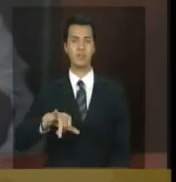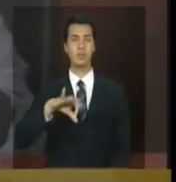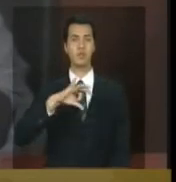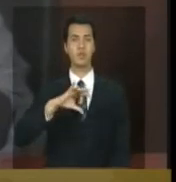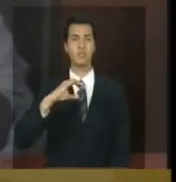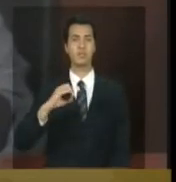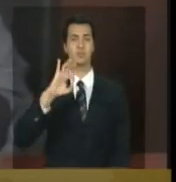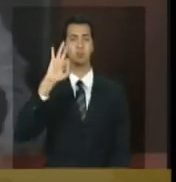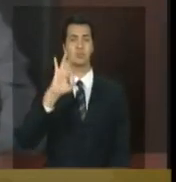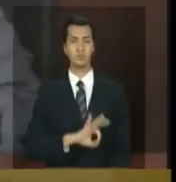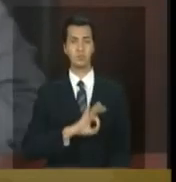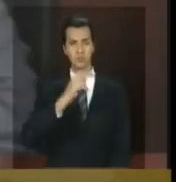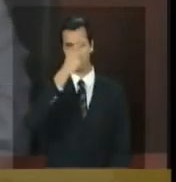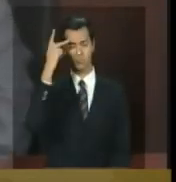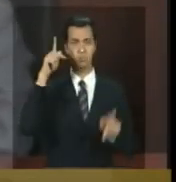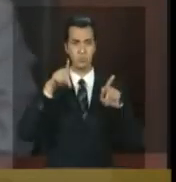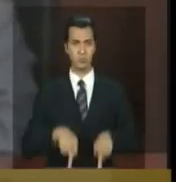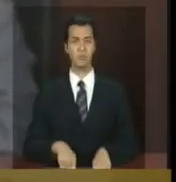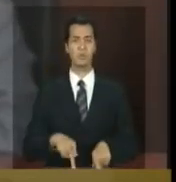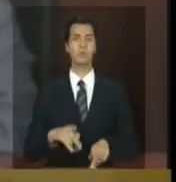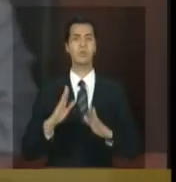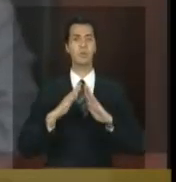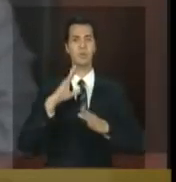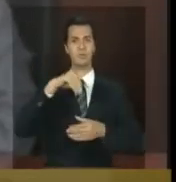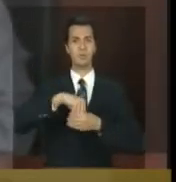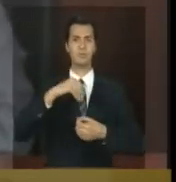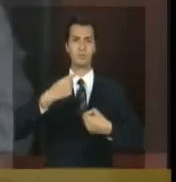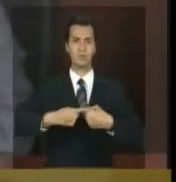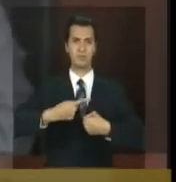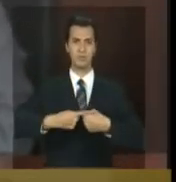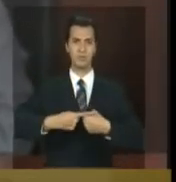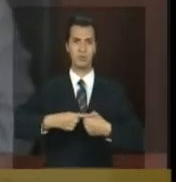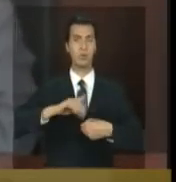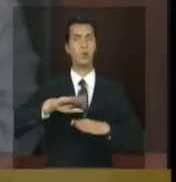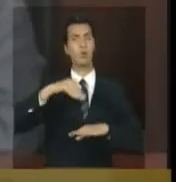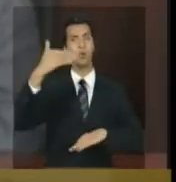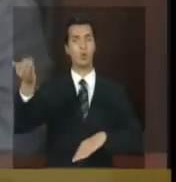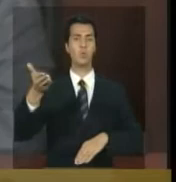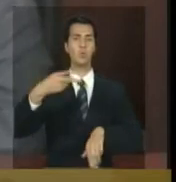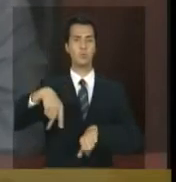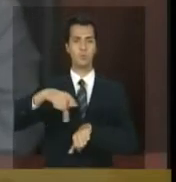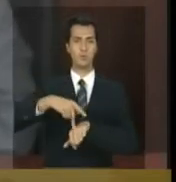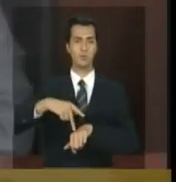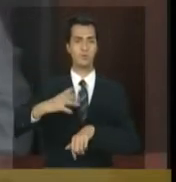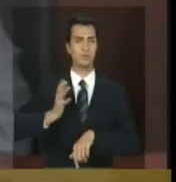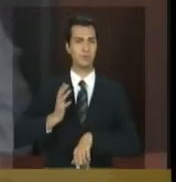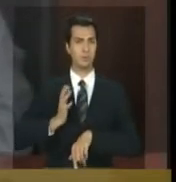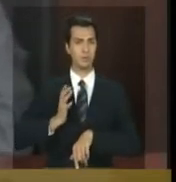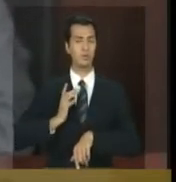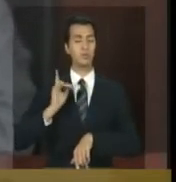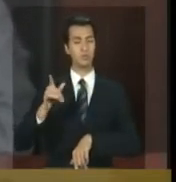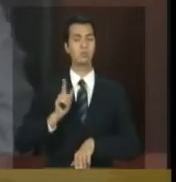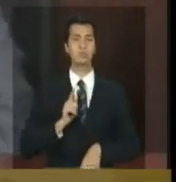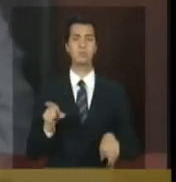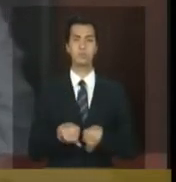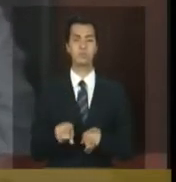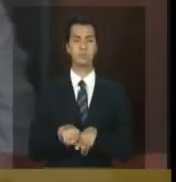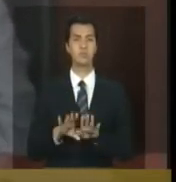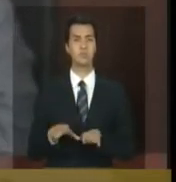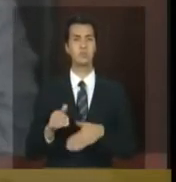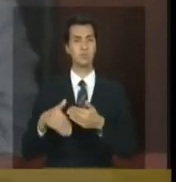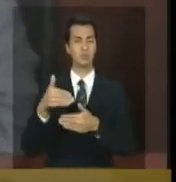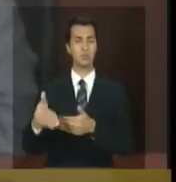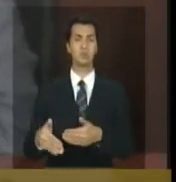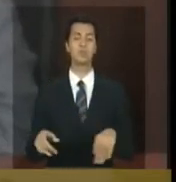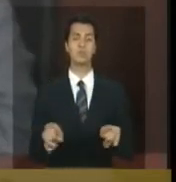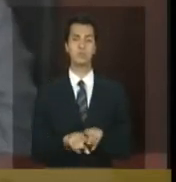90%. Nos países desenvolvidos, já é muito elevado, e nos países novos países que vão buscar o